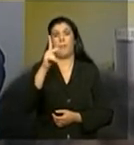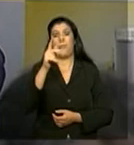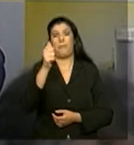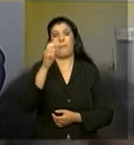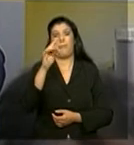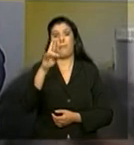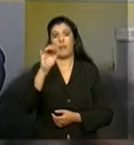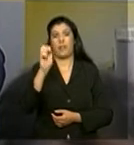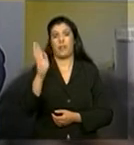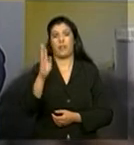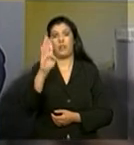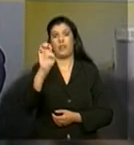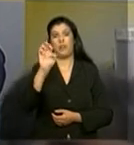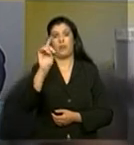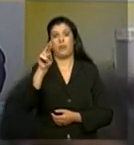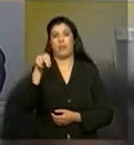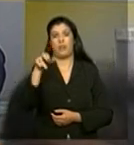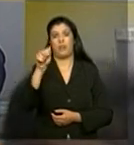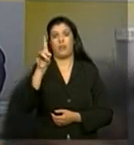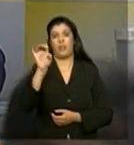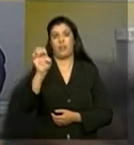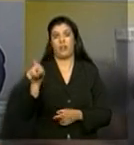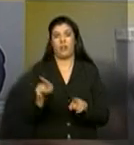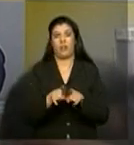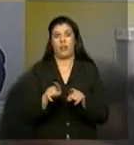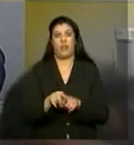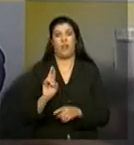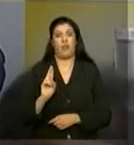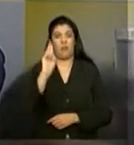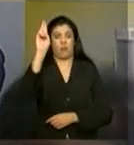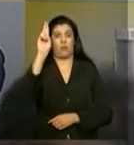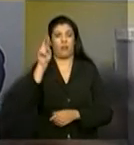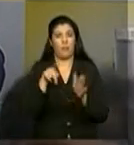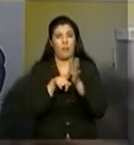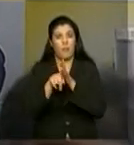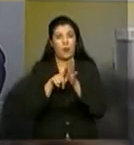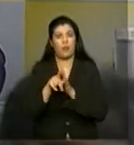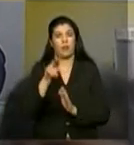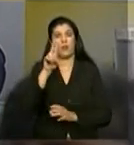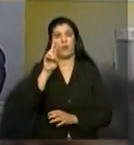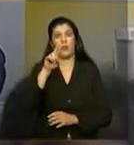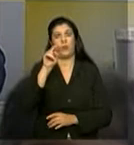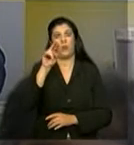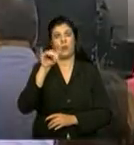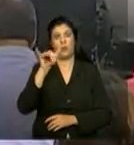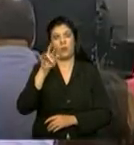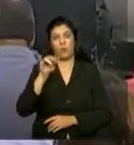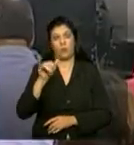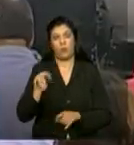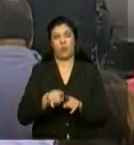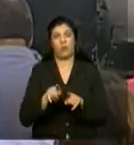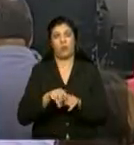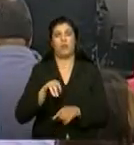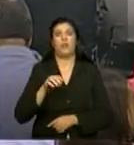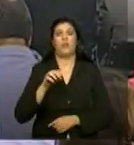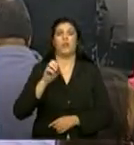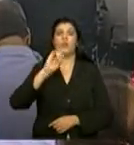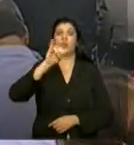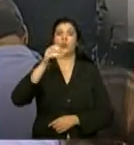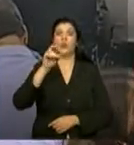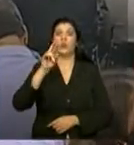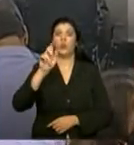representantes peritos do uruguai a doutora alícia lusíada duet o doutor josé lópez mazz